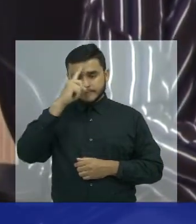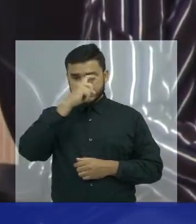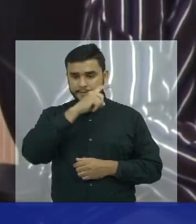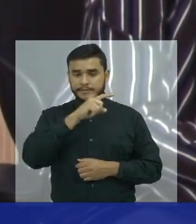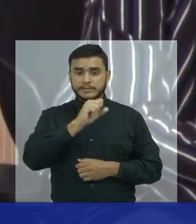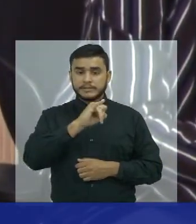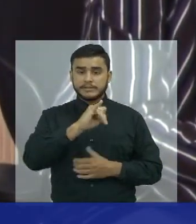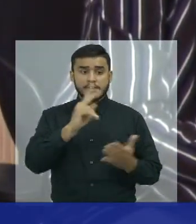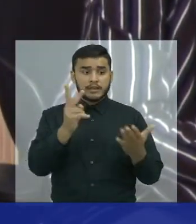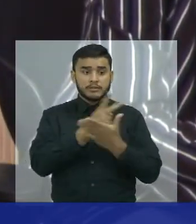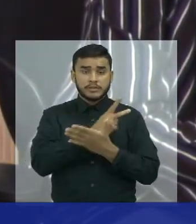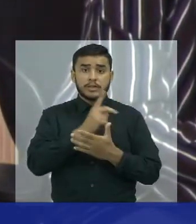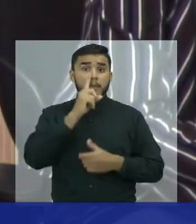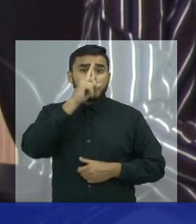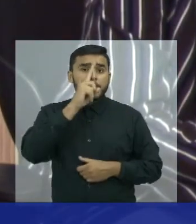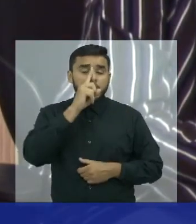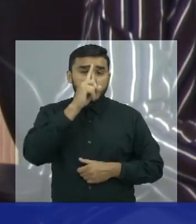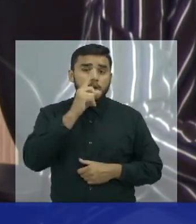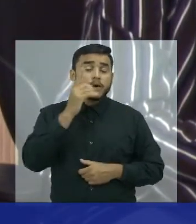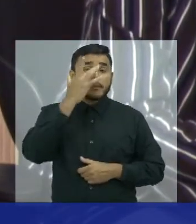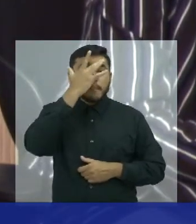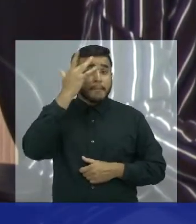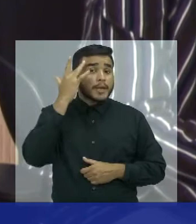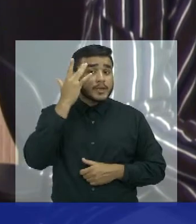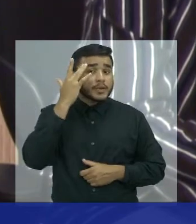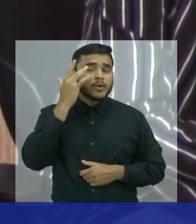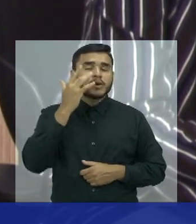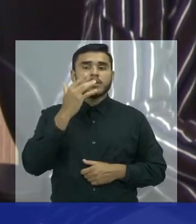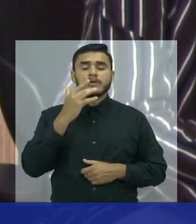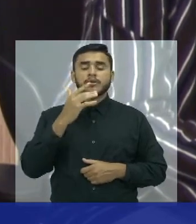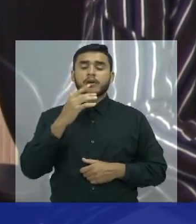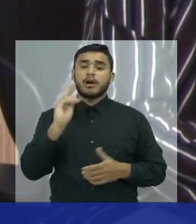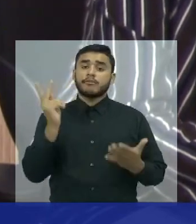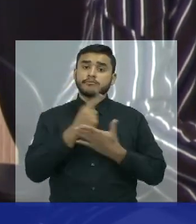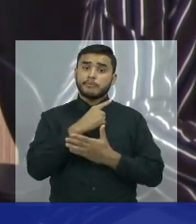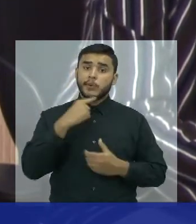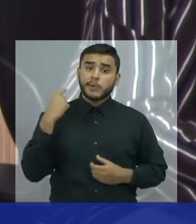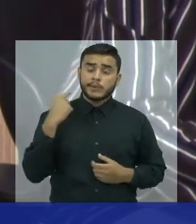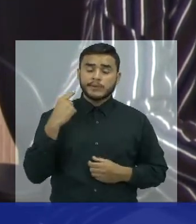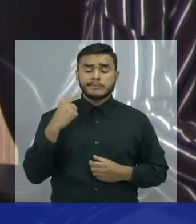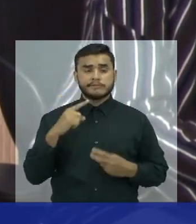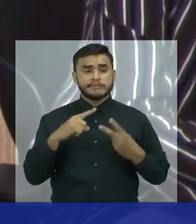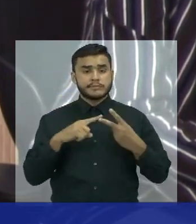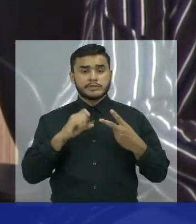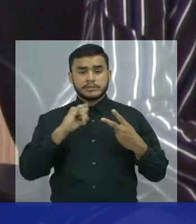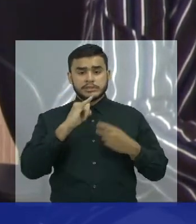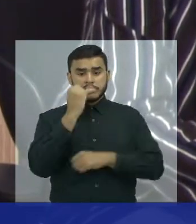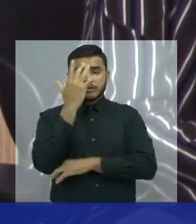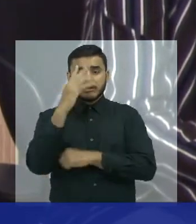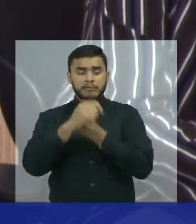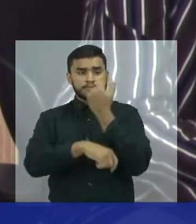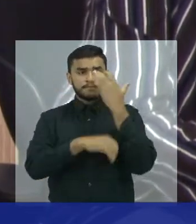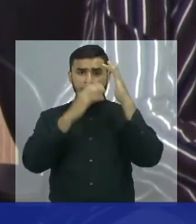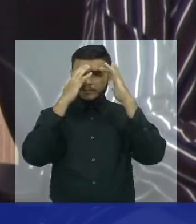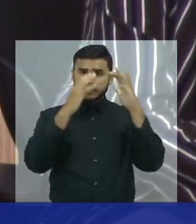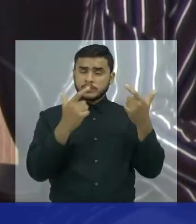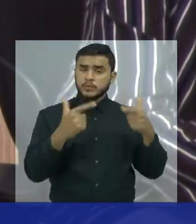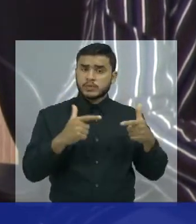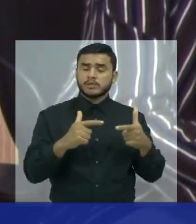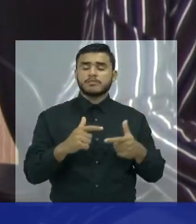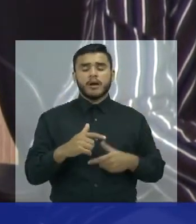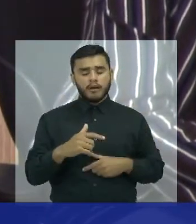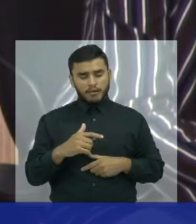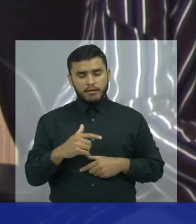humana, o prejuízo ambiental muito grande. Então, isso pode ser ponderado pela Câmara